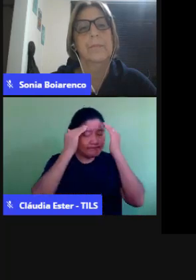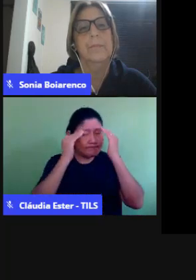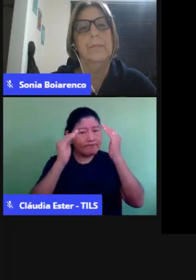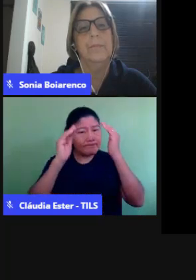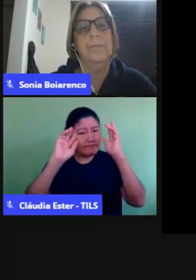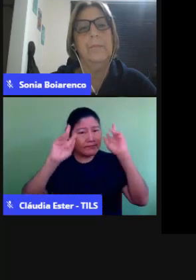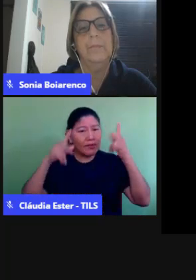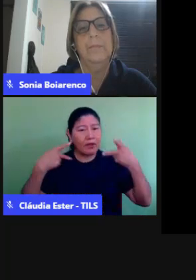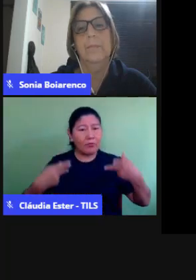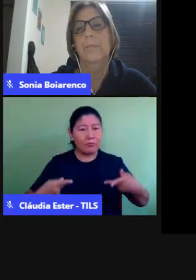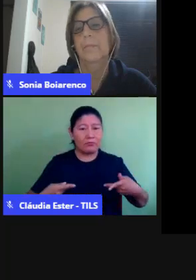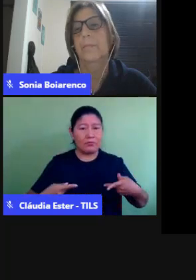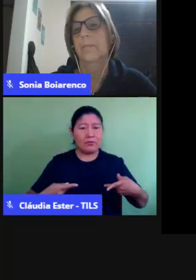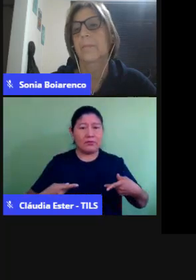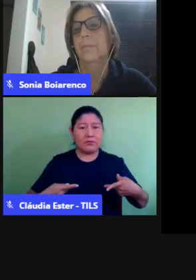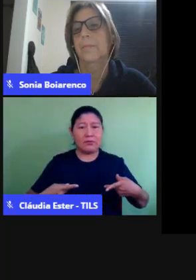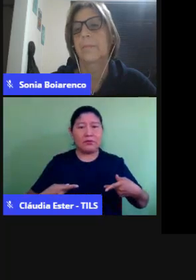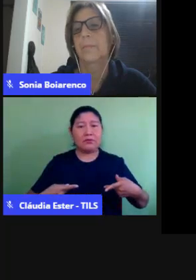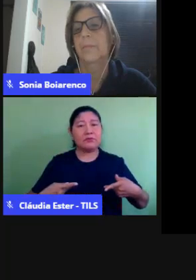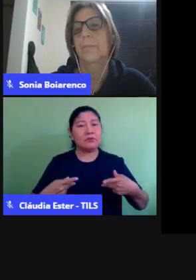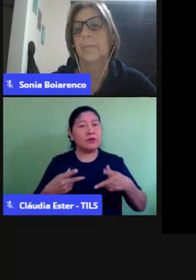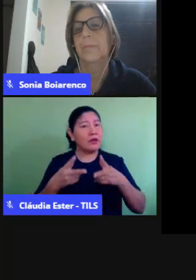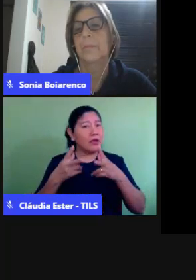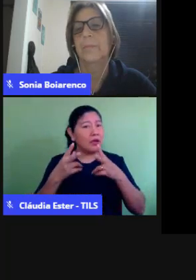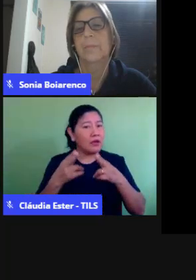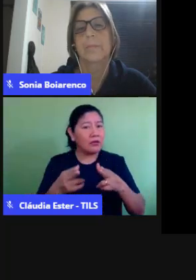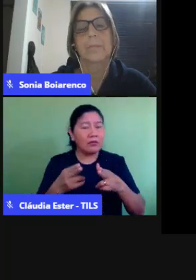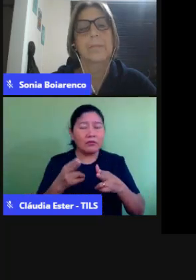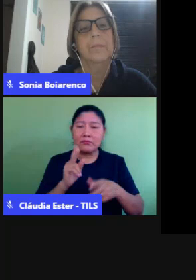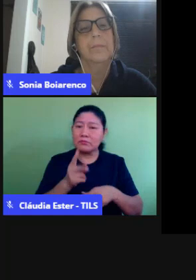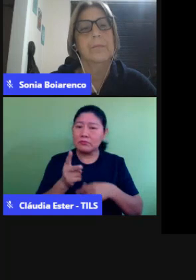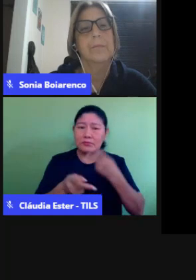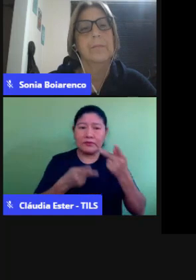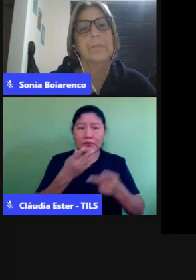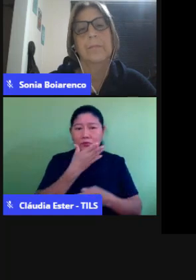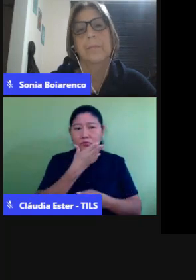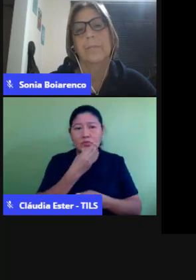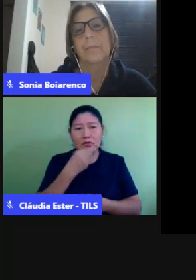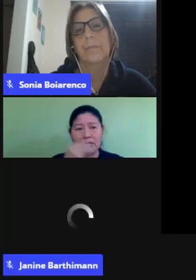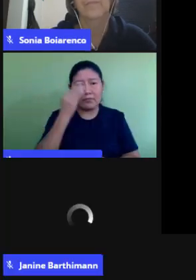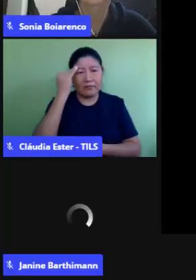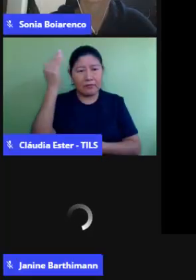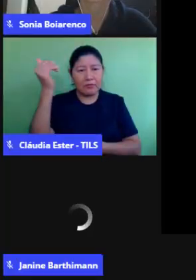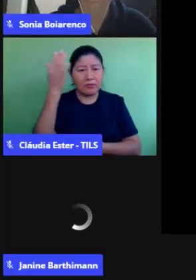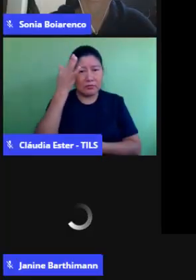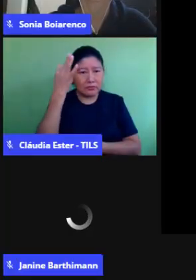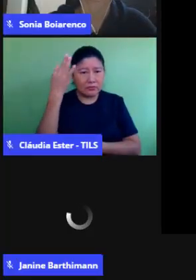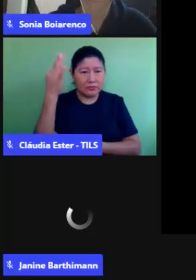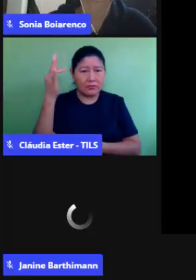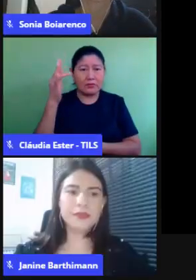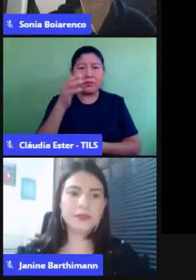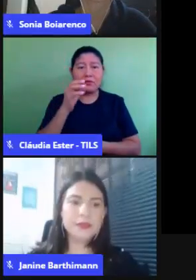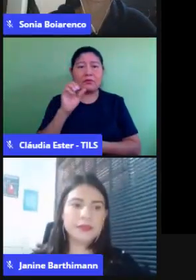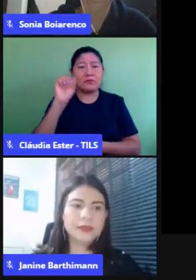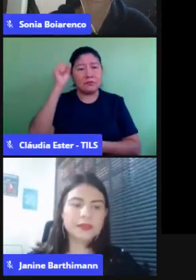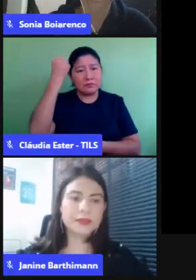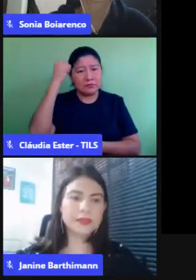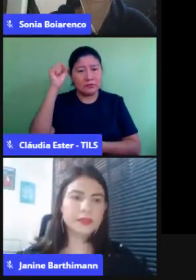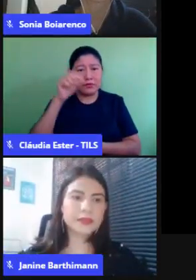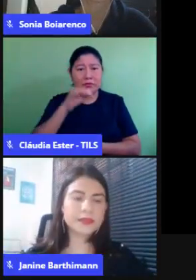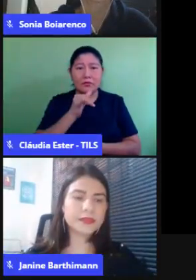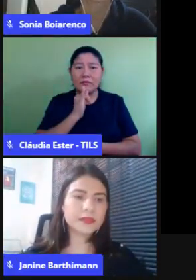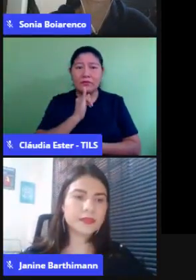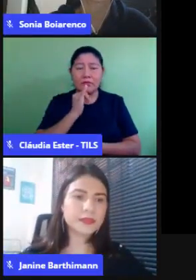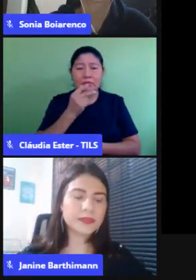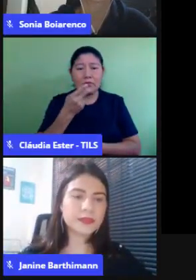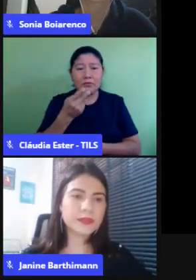numa ciência, como diria o Edgar Morin, sociólogo francês, de que as únicas certezas